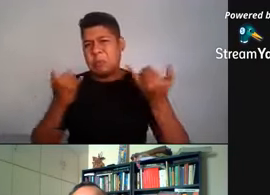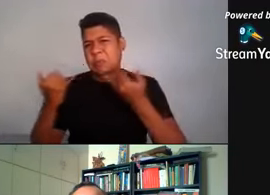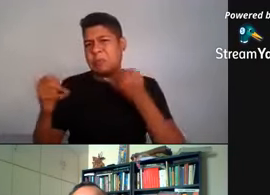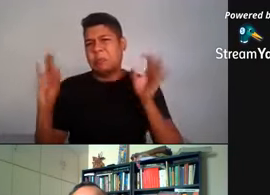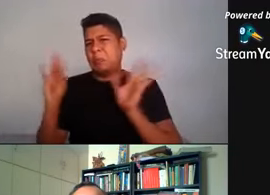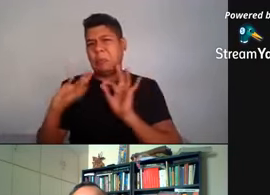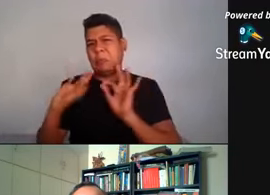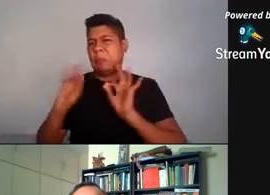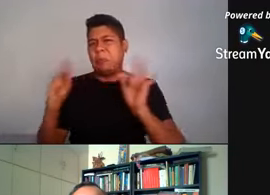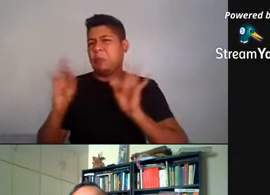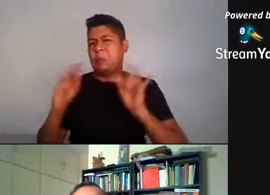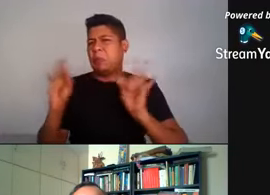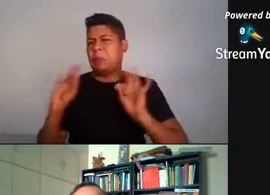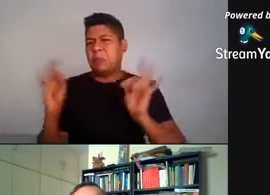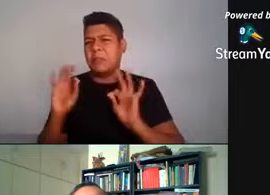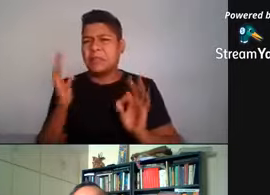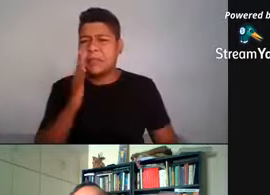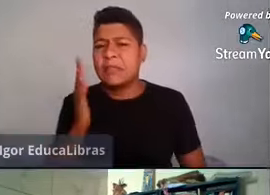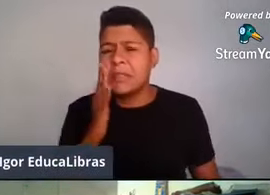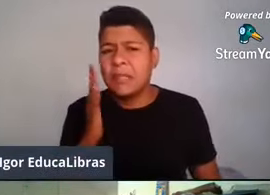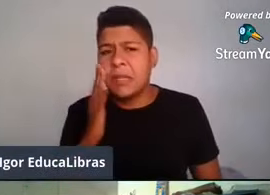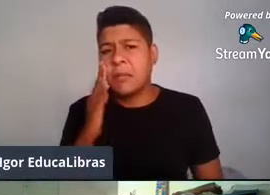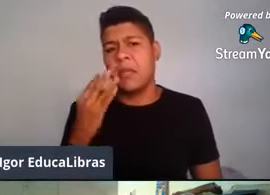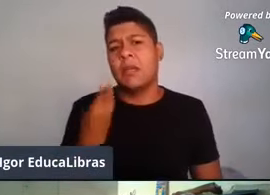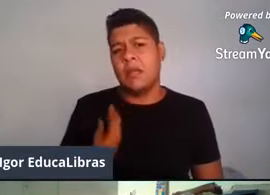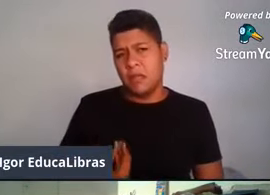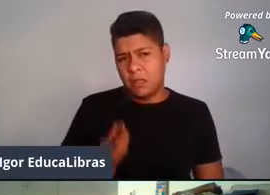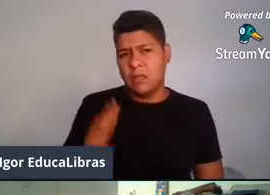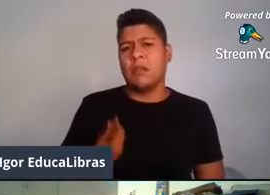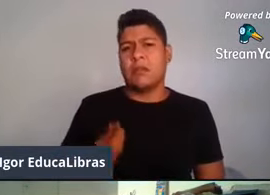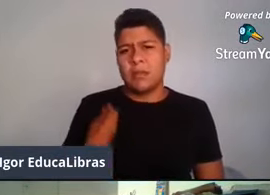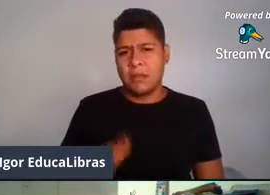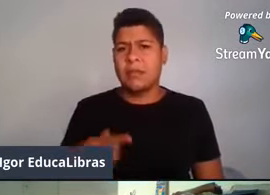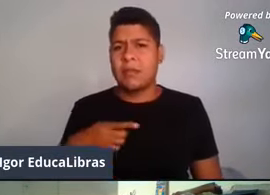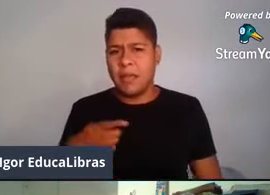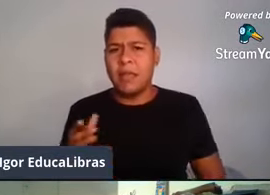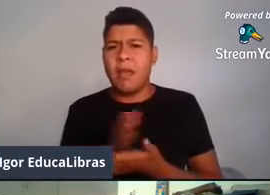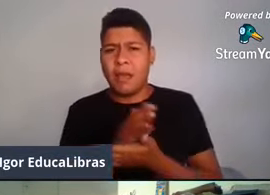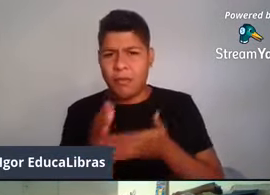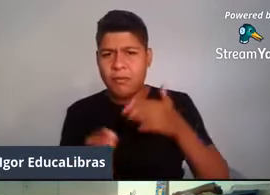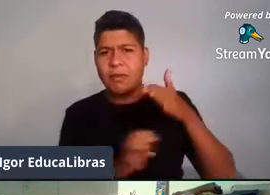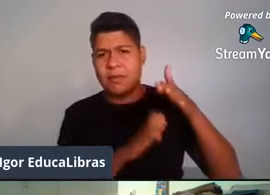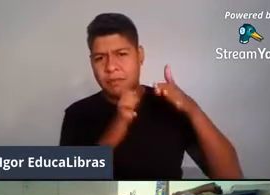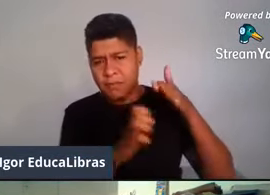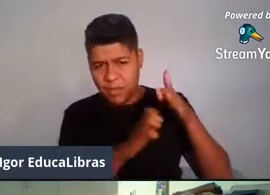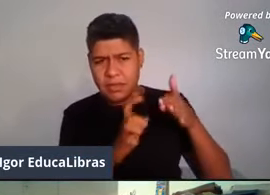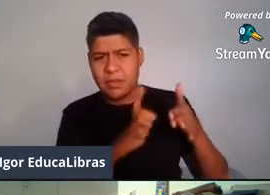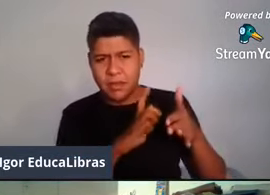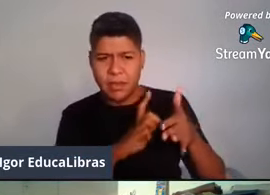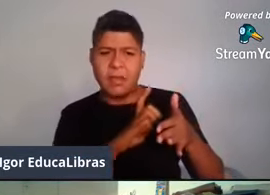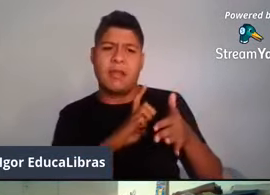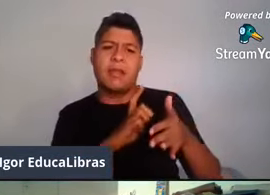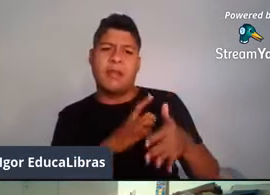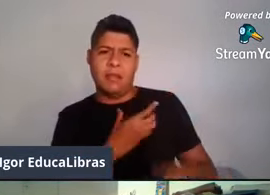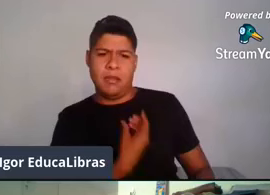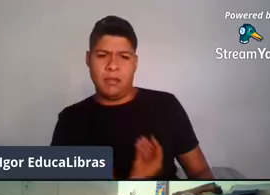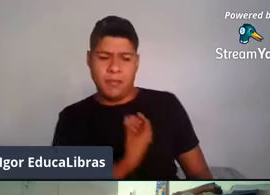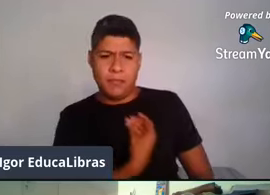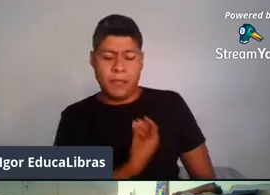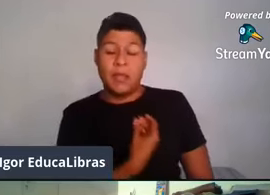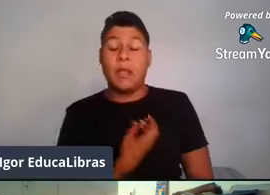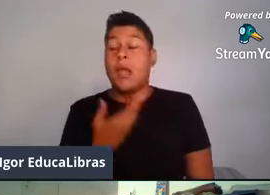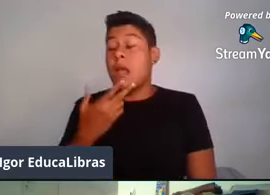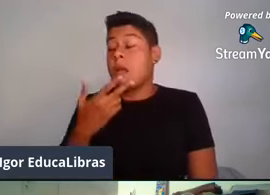esse tipo de relato, embora eu saiba que ainda existe algumas empresas com esse tipo de prática. E essa